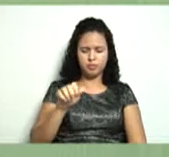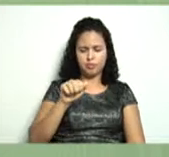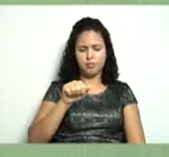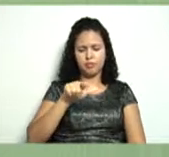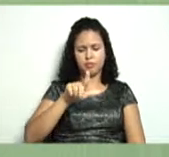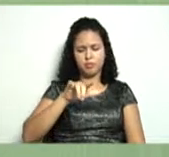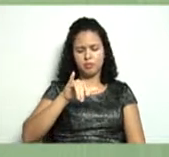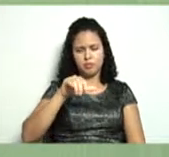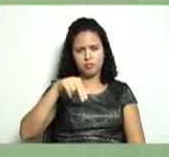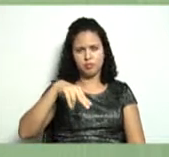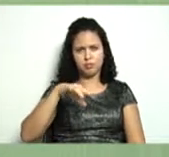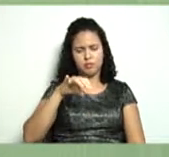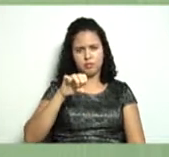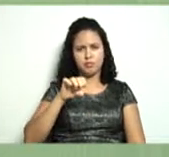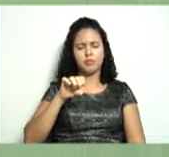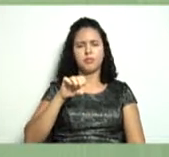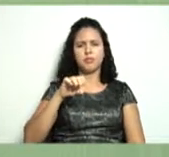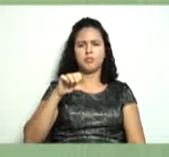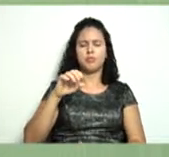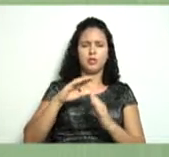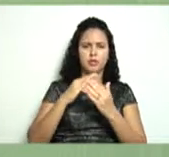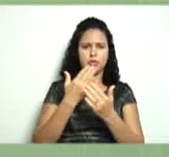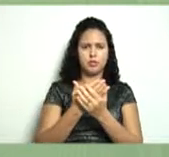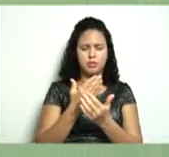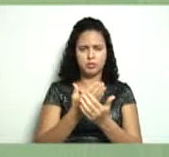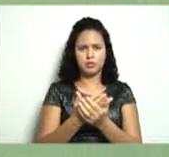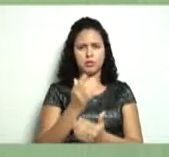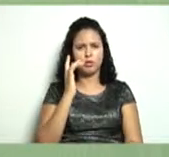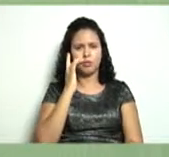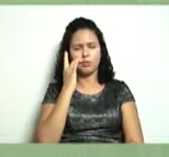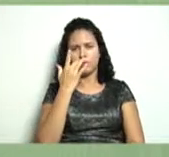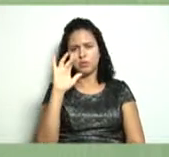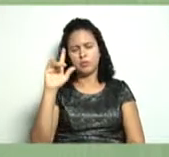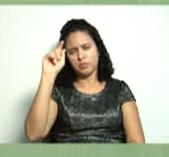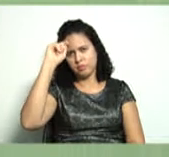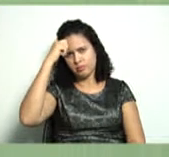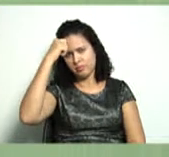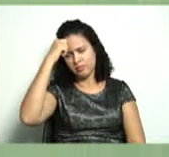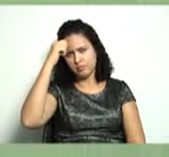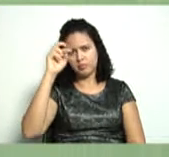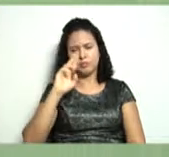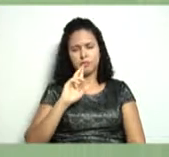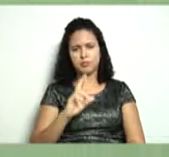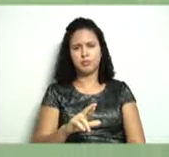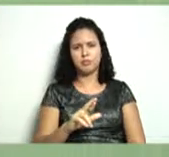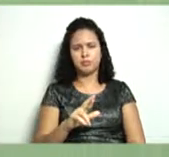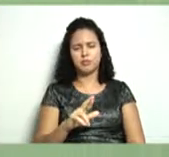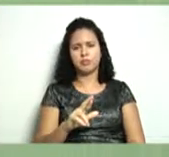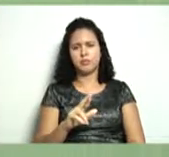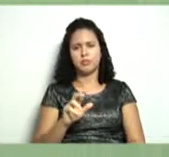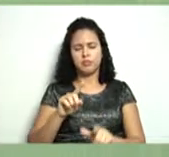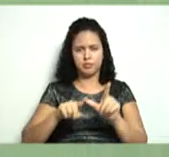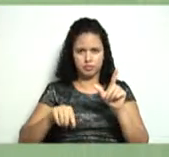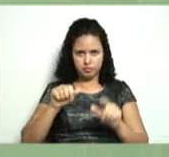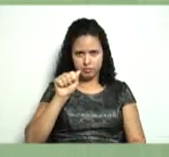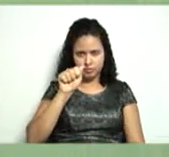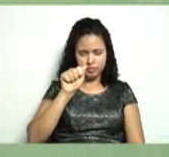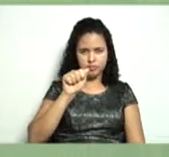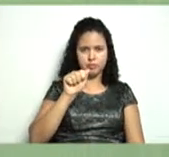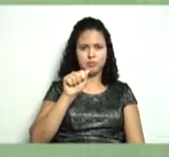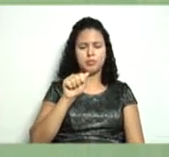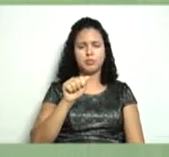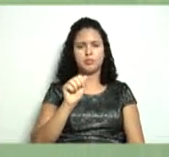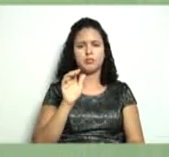Cristine, do Colégio Maria de Matos e Silva, de Ouro Preto, considerou que a alternativa correta era a letra A. E, para finalizar